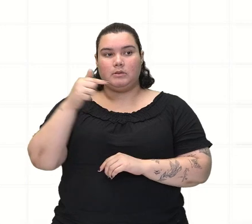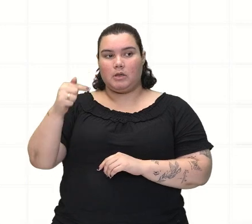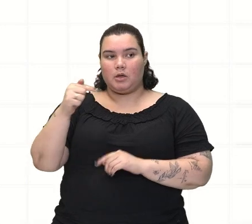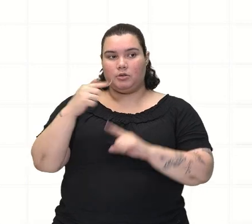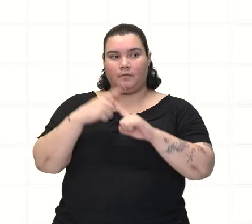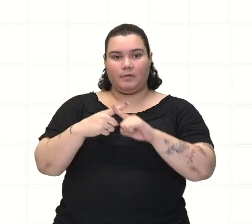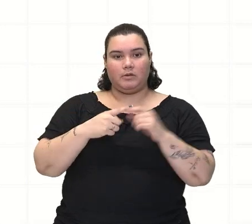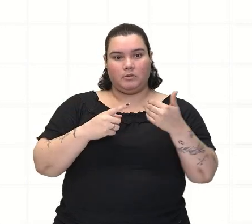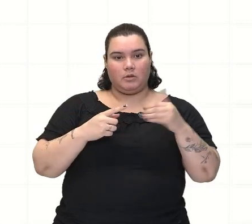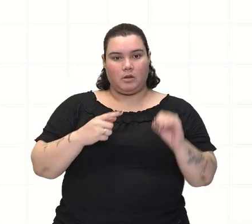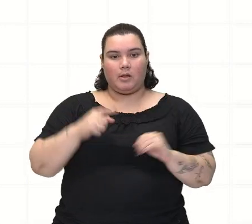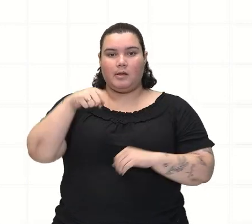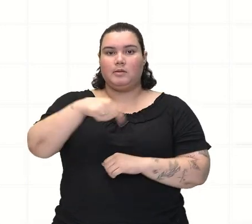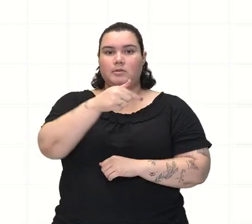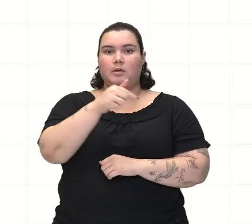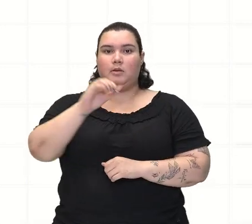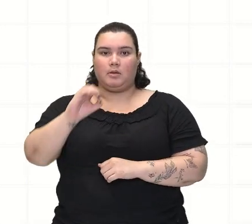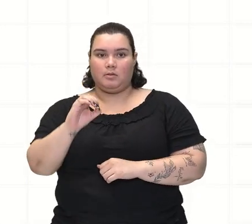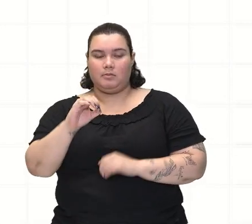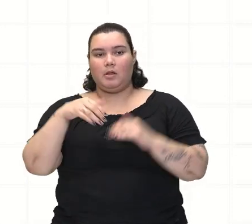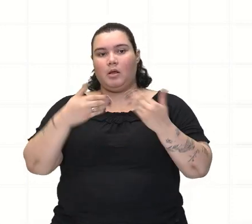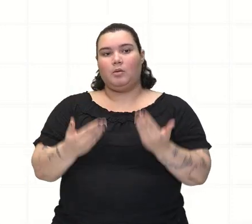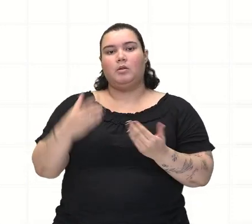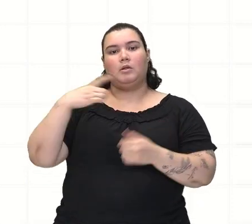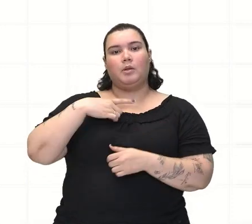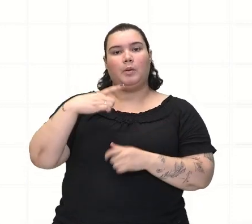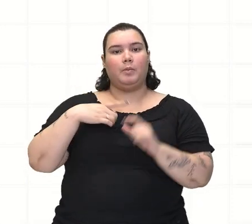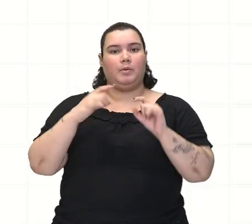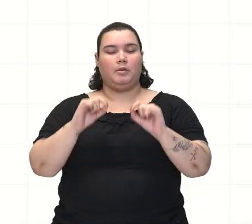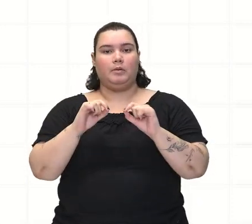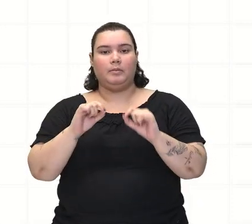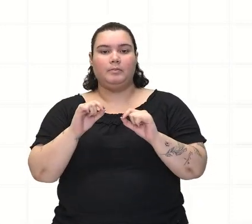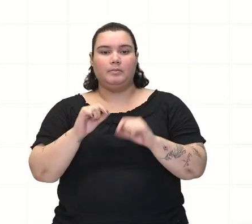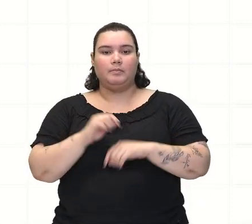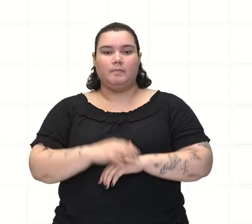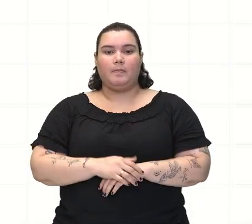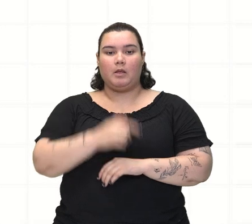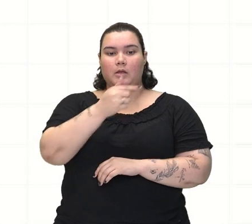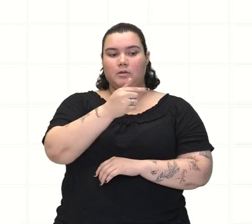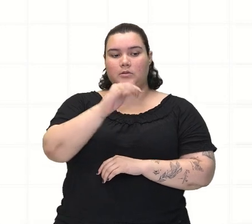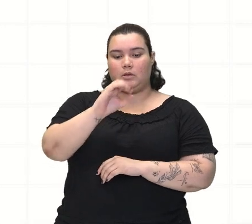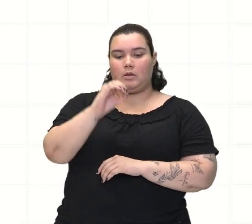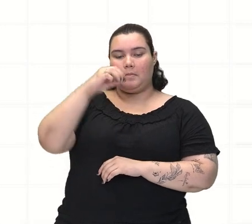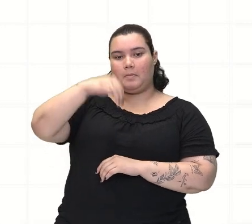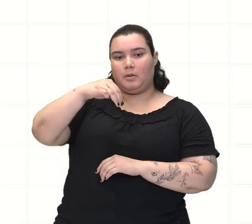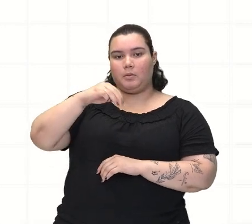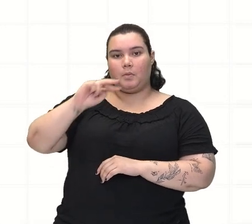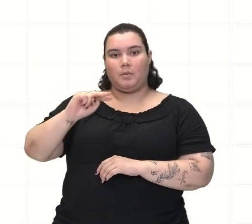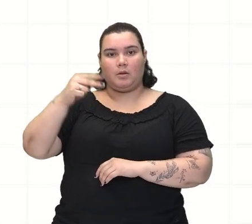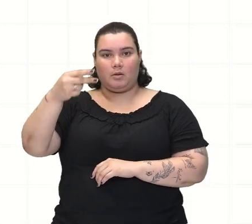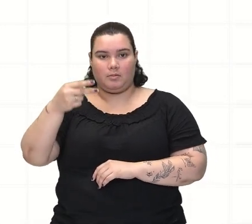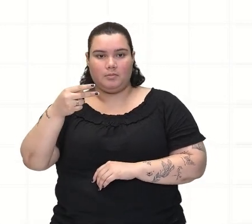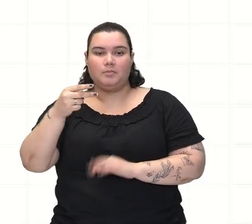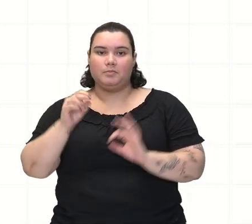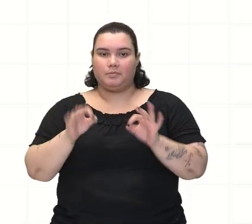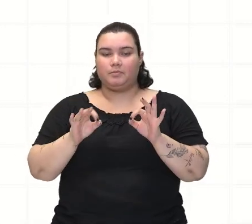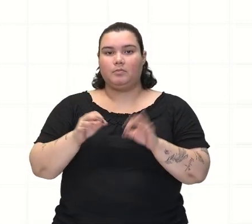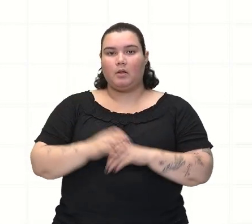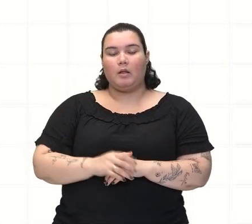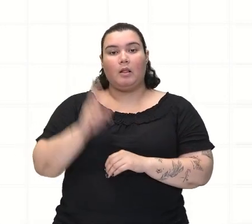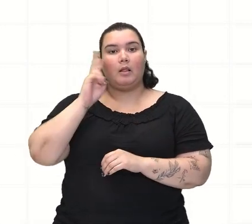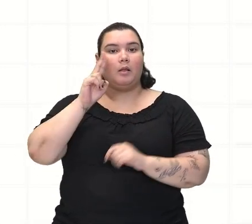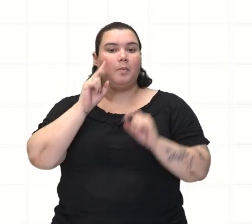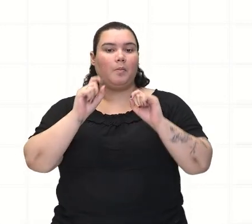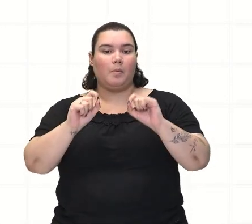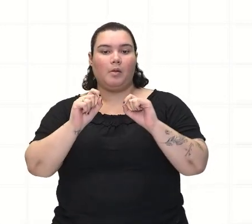10, 70. Ou seja, nós vamos obter aqui 70 metros quadrados, né? Lembrando aqui que